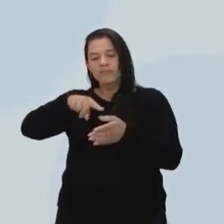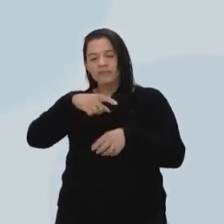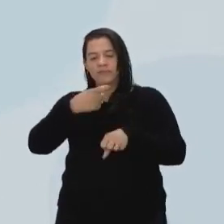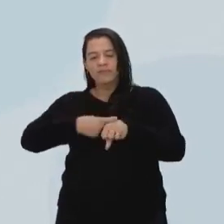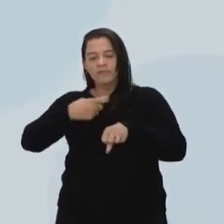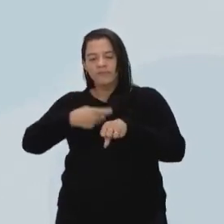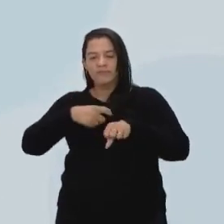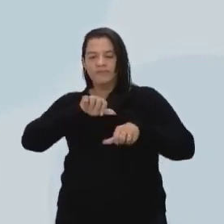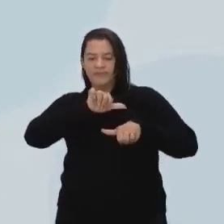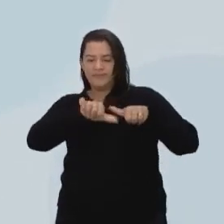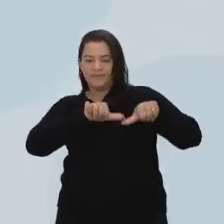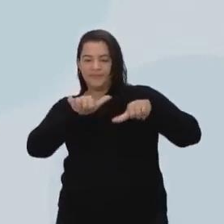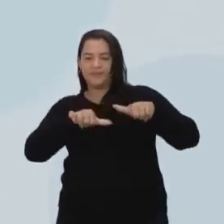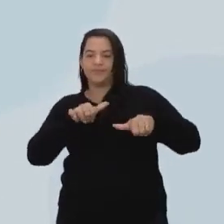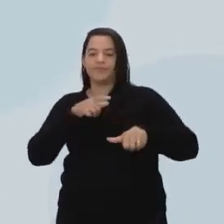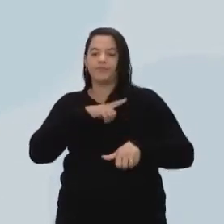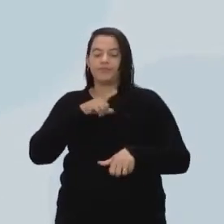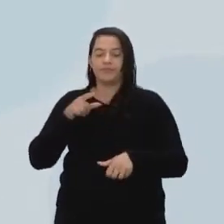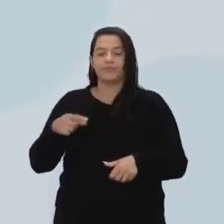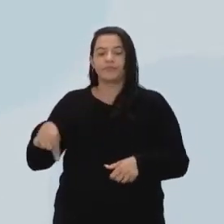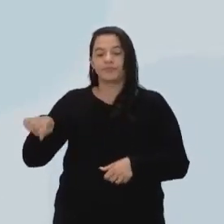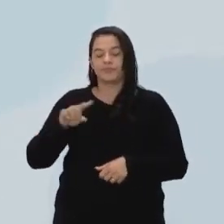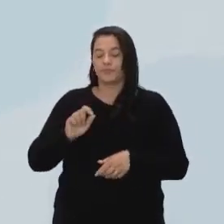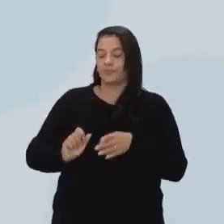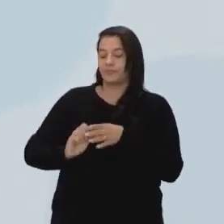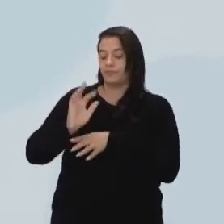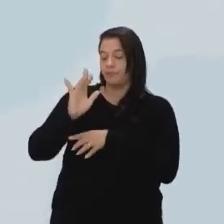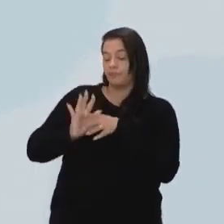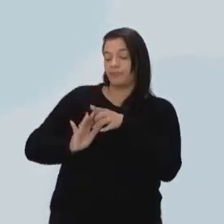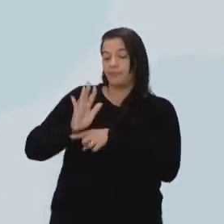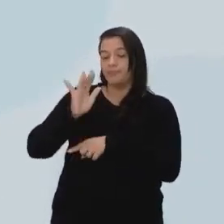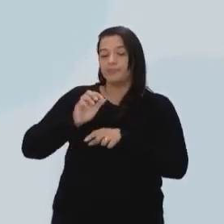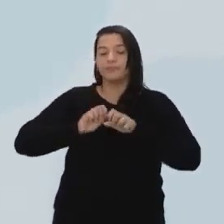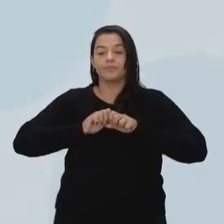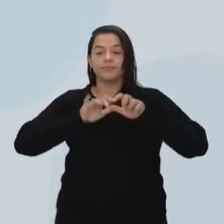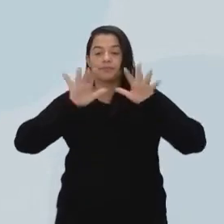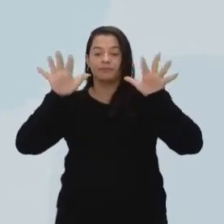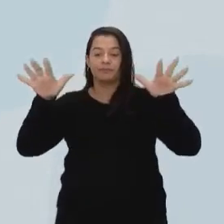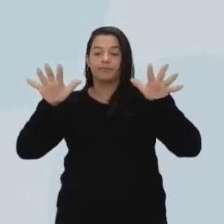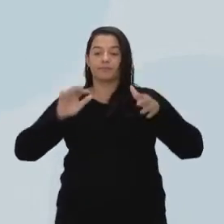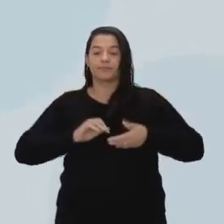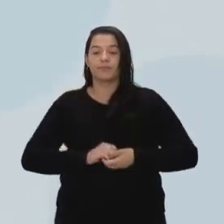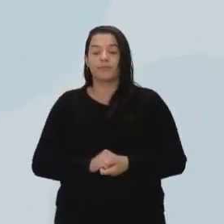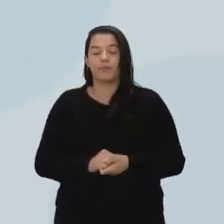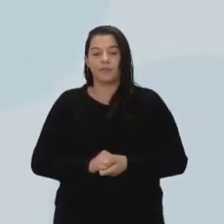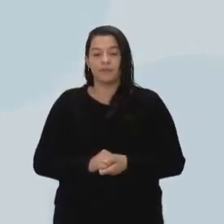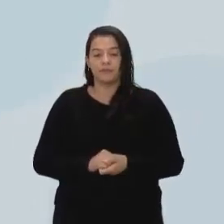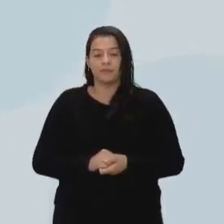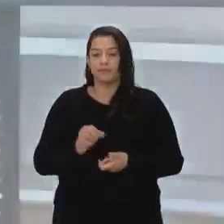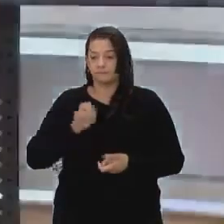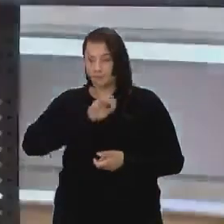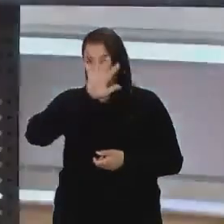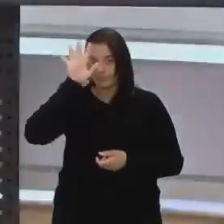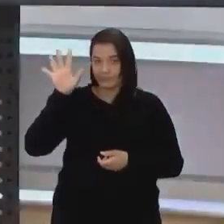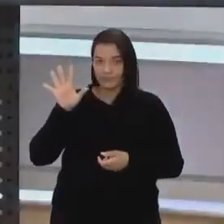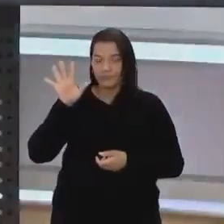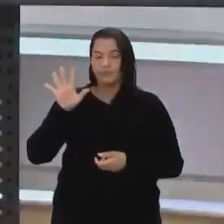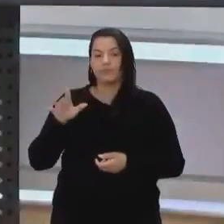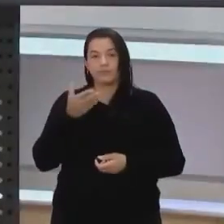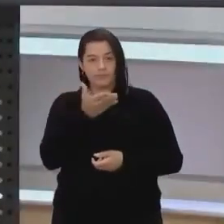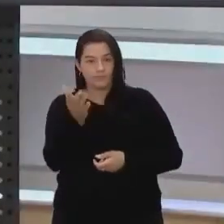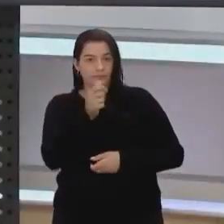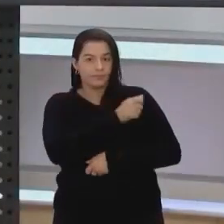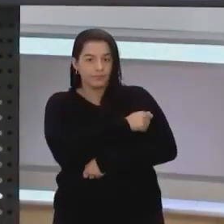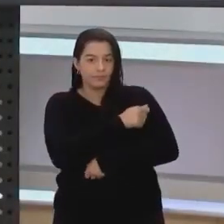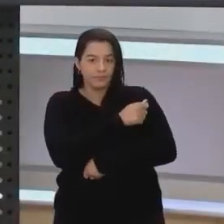uma certa massa foi transformada em gás e foi liberado para a atmosfera. ok? Ficou claro, professor? Ficou claro,